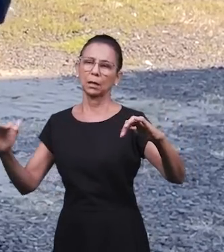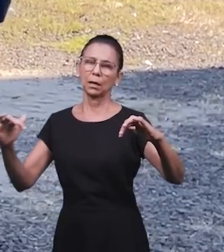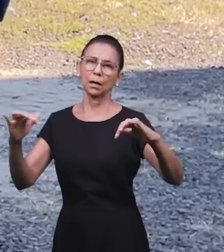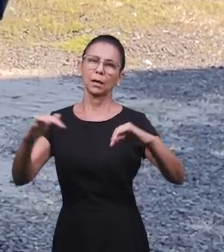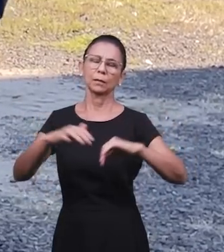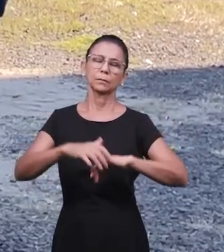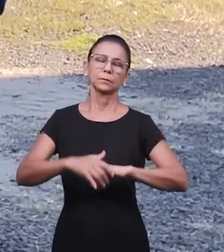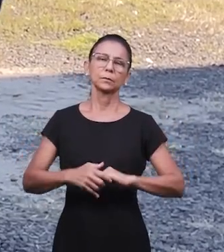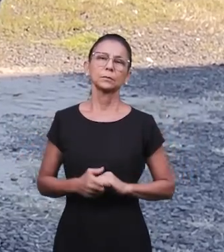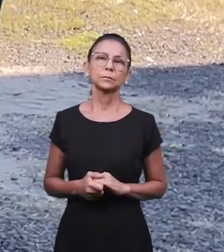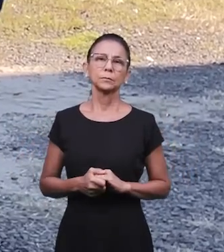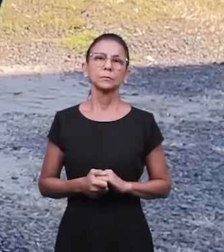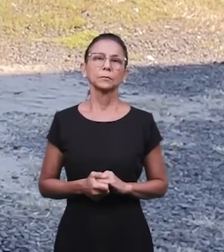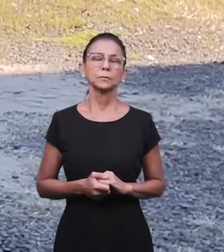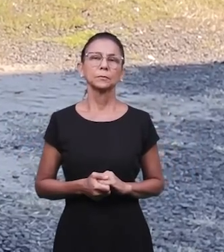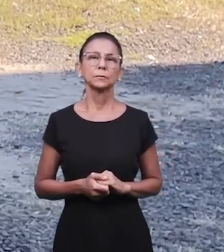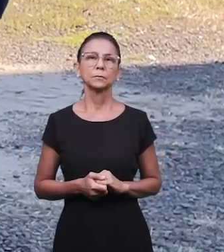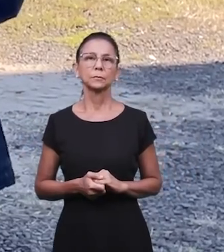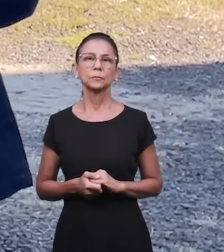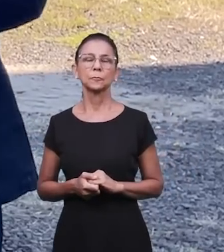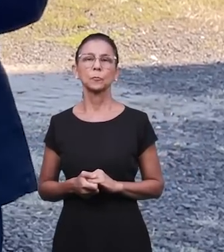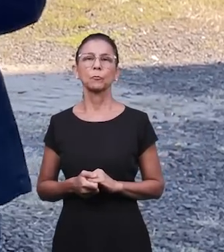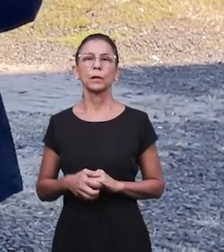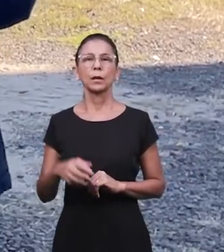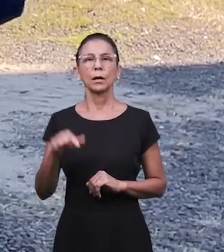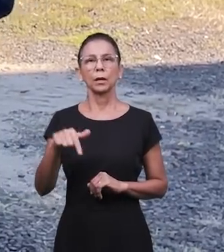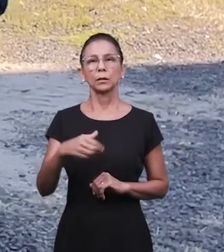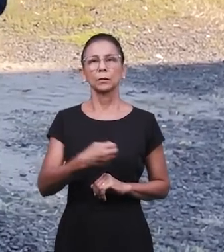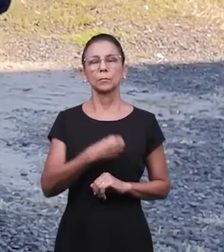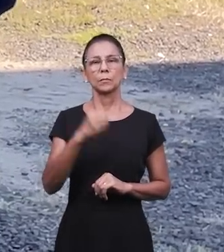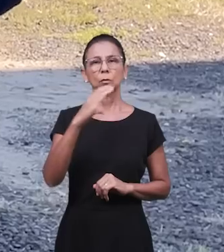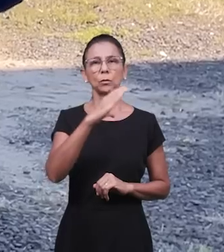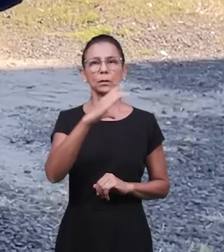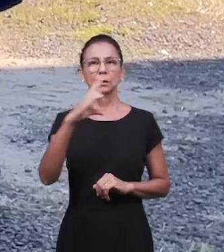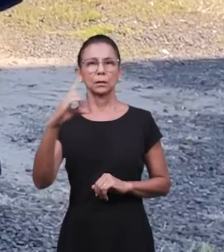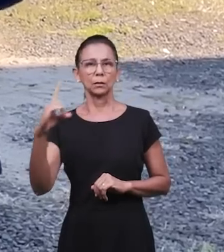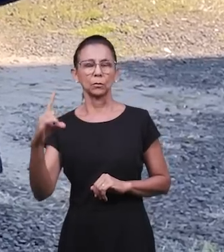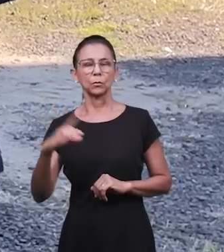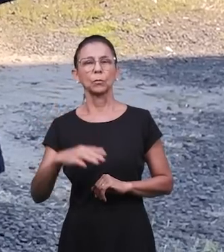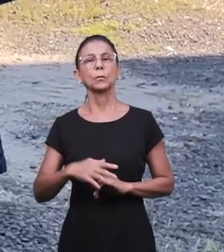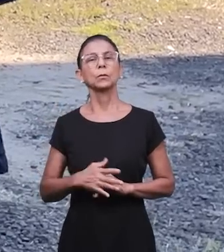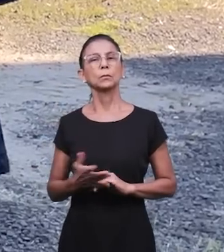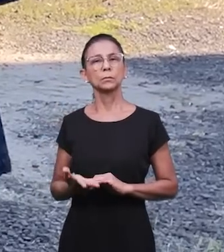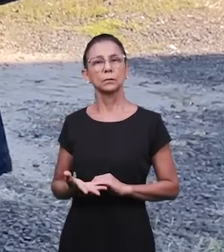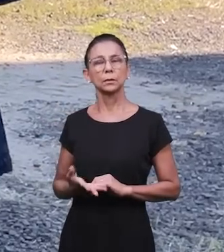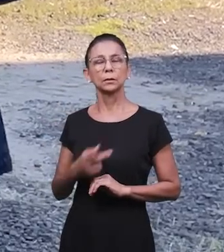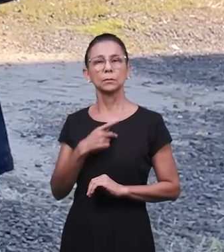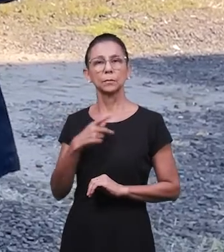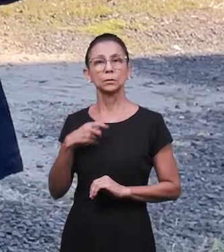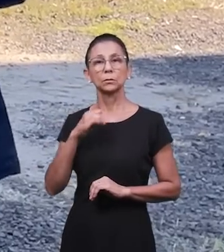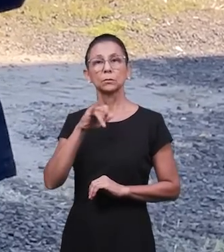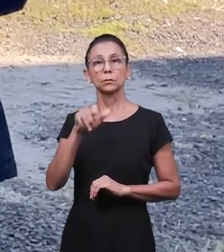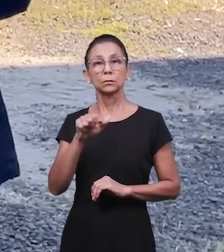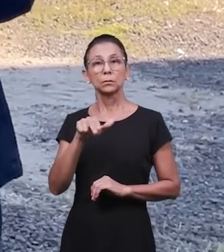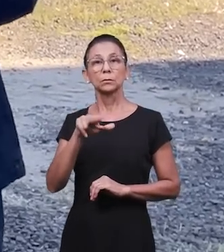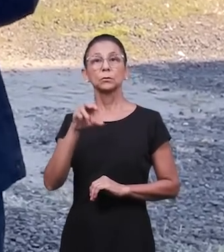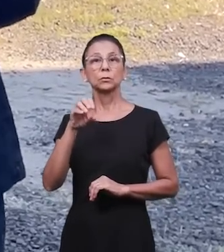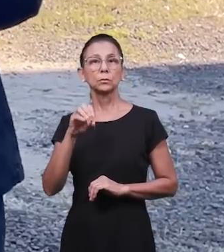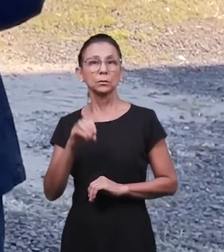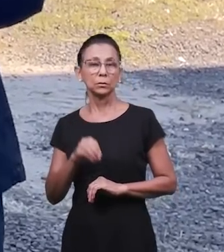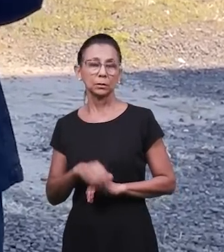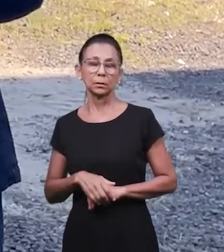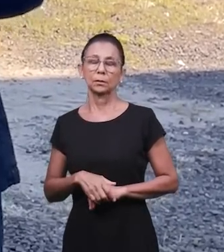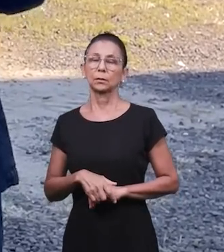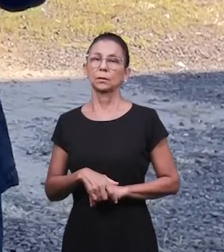litorânea e eles tiveram aqui junto com o coordenador, o pastor Jânio, onde eles participaram de um culto